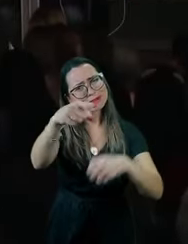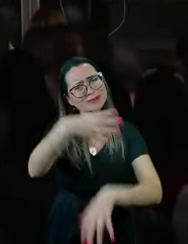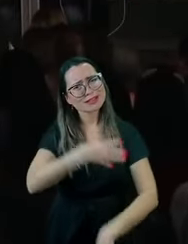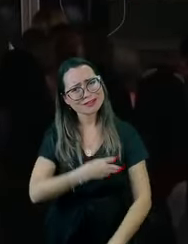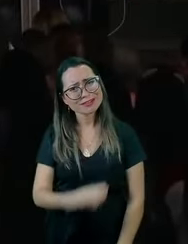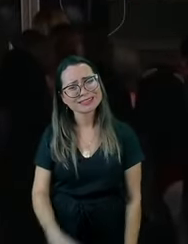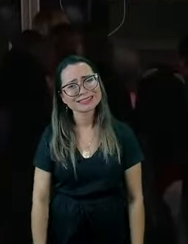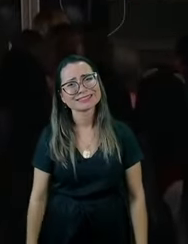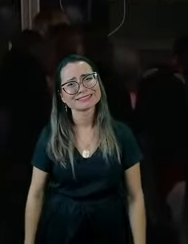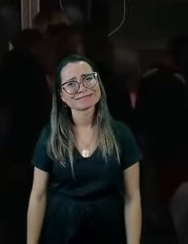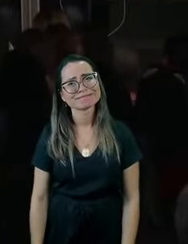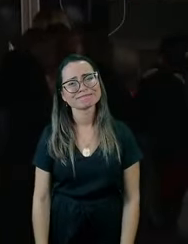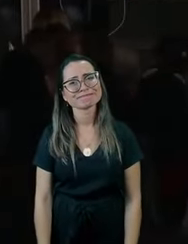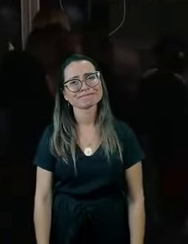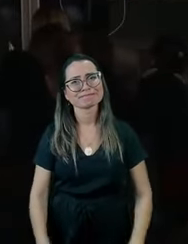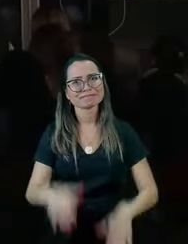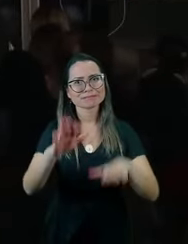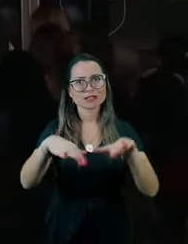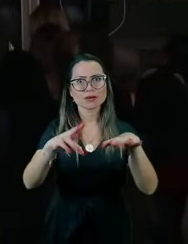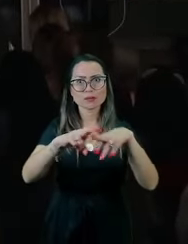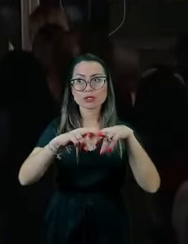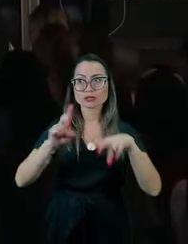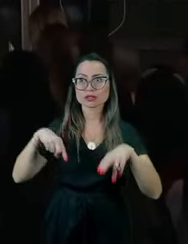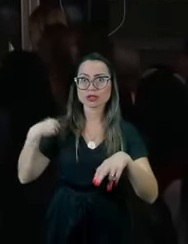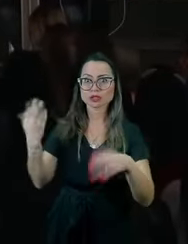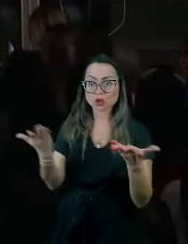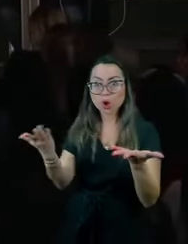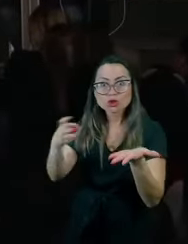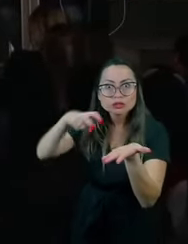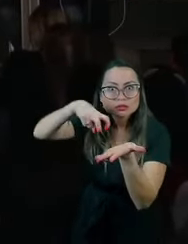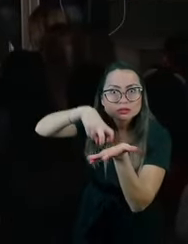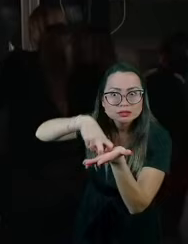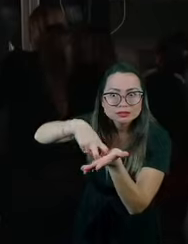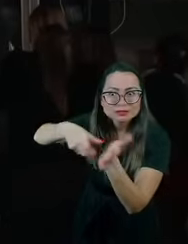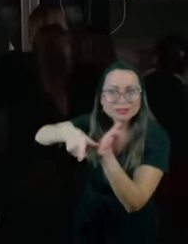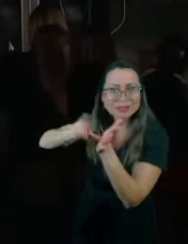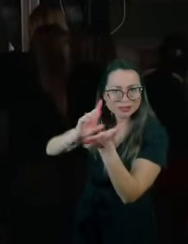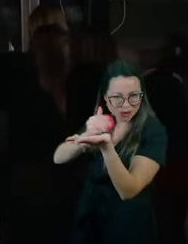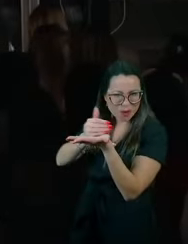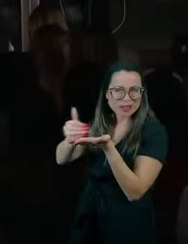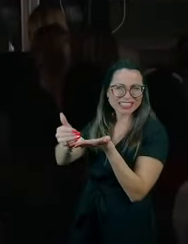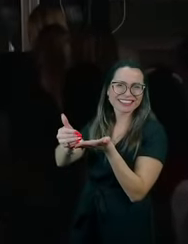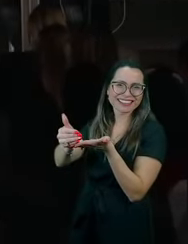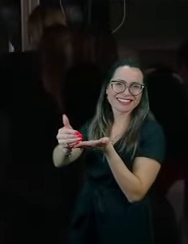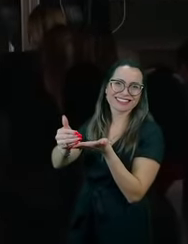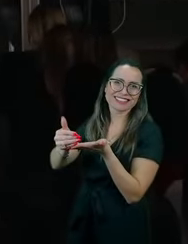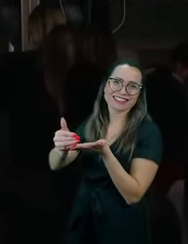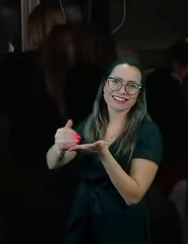Talvez foi por isso que nós nos dobramos hoje logo. Ele está precisando de conectoras que se dobram.